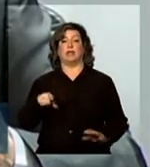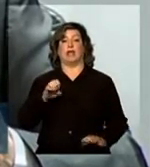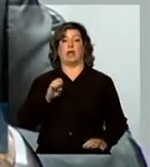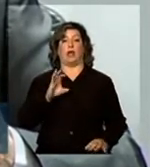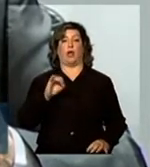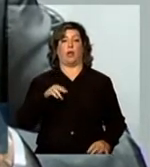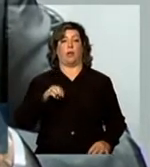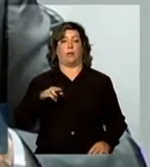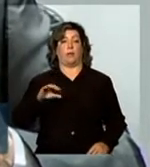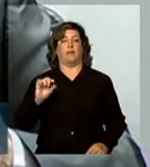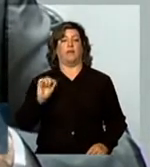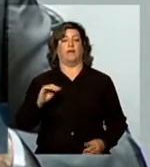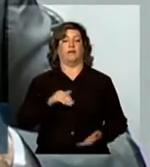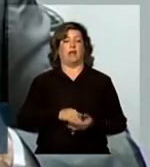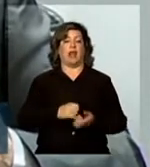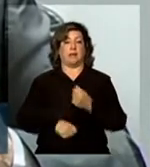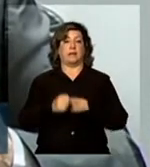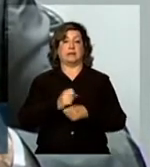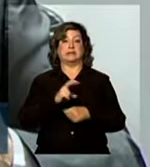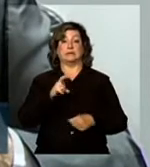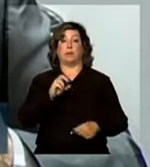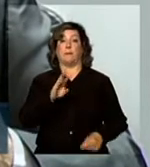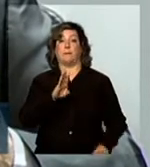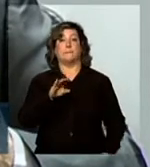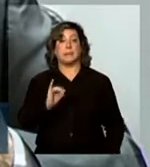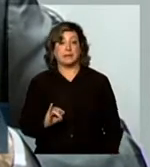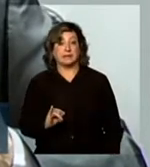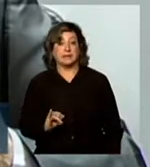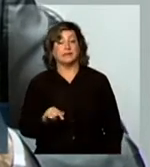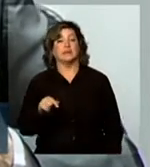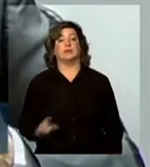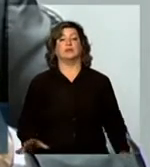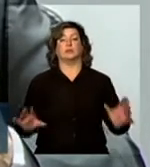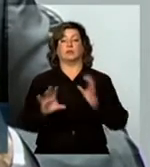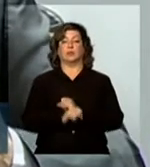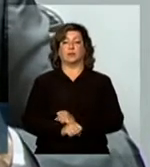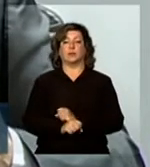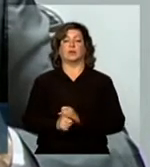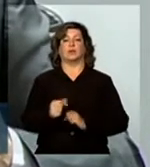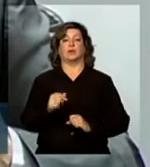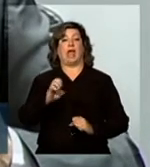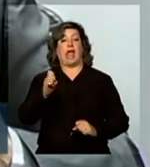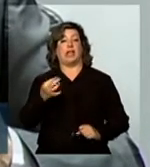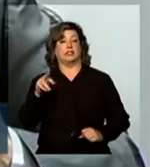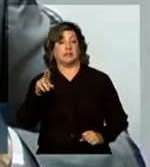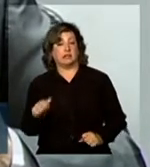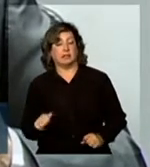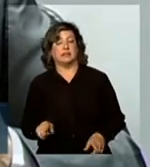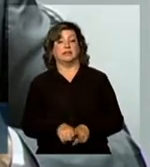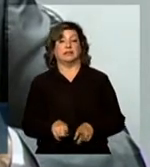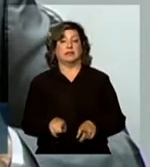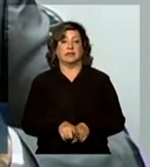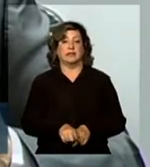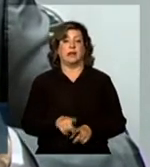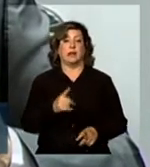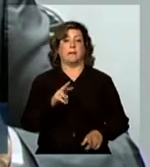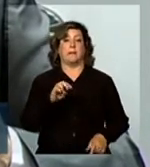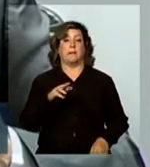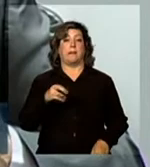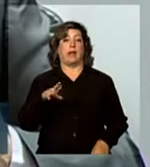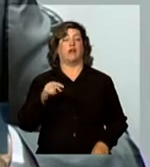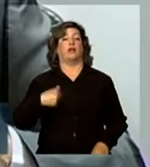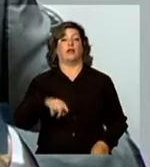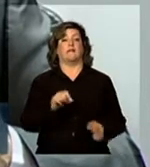final do ano passado, 50 bilhões, né? Que foram as receitas extraordinárias e o primário que nós fizemos